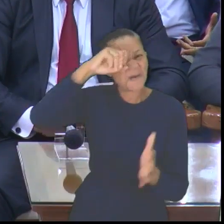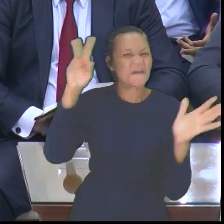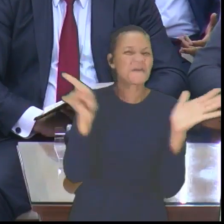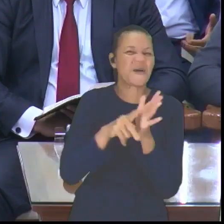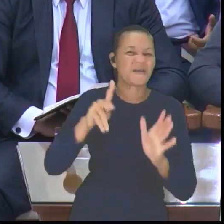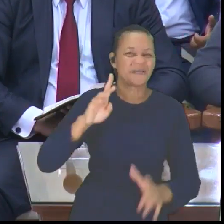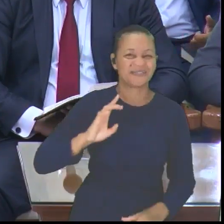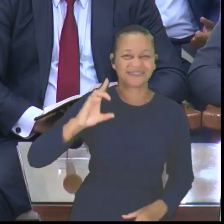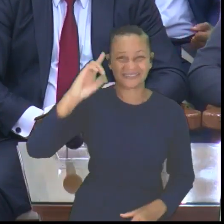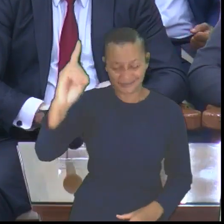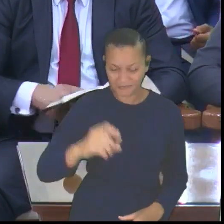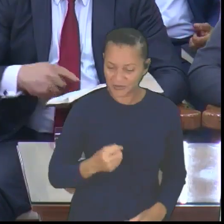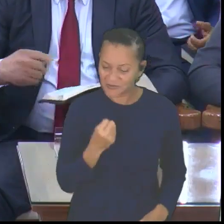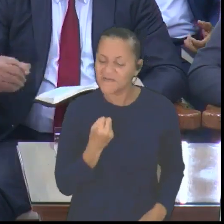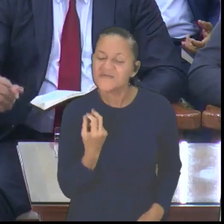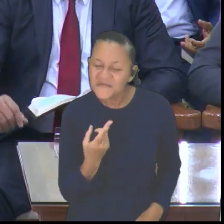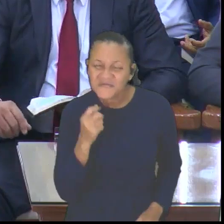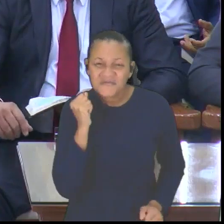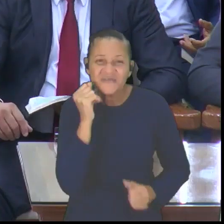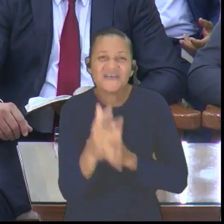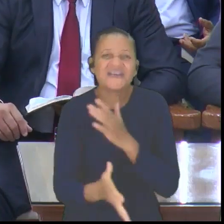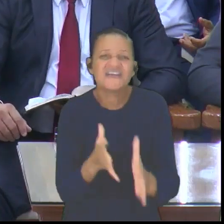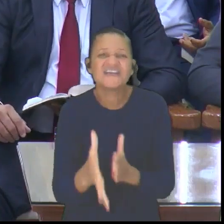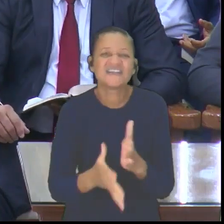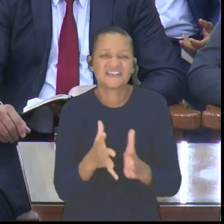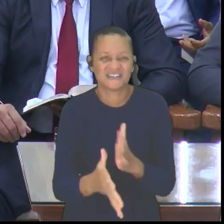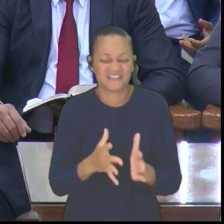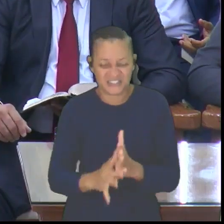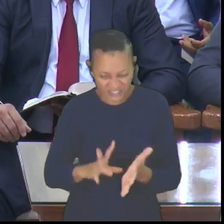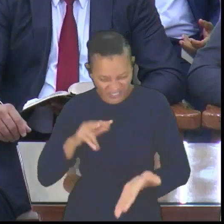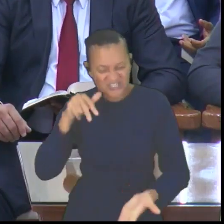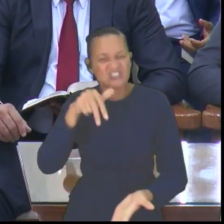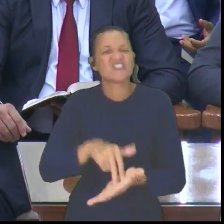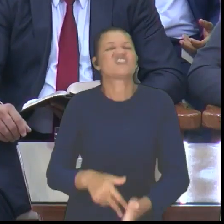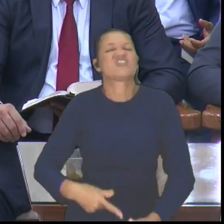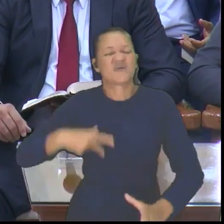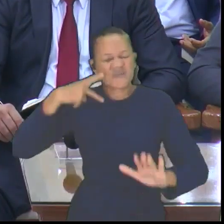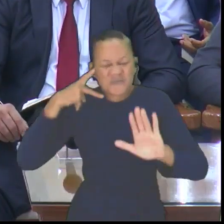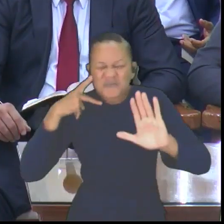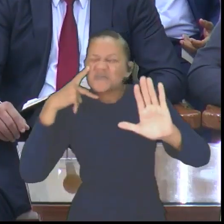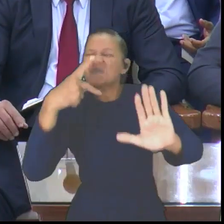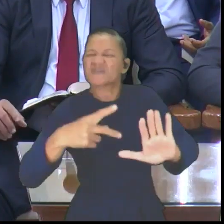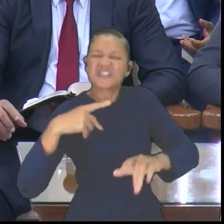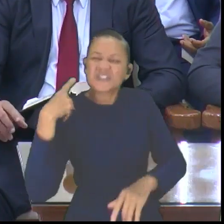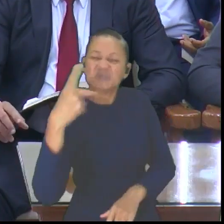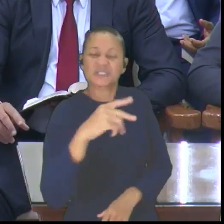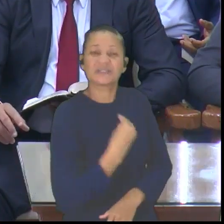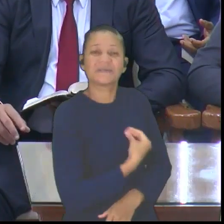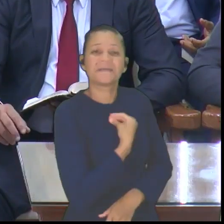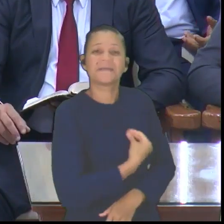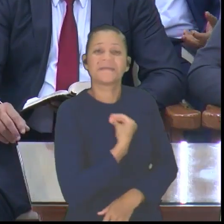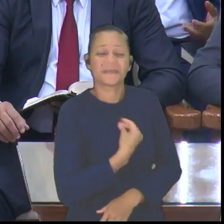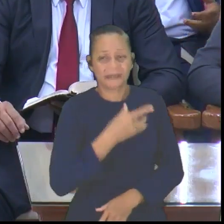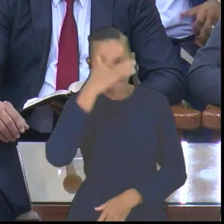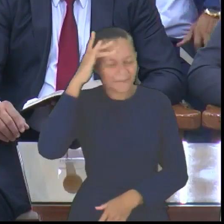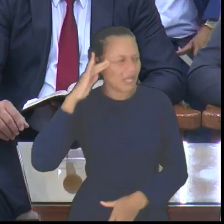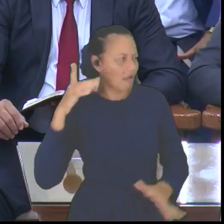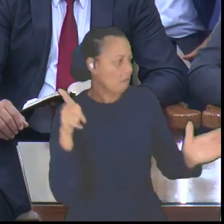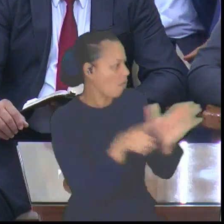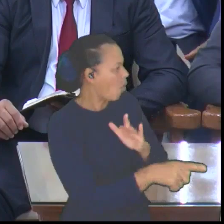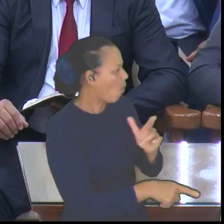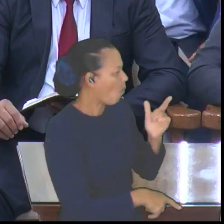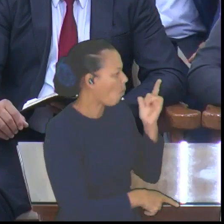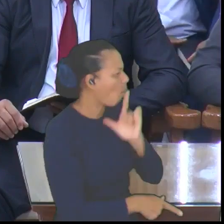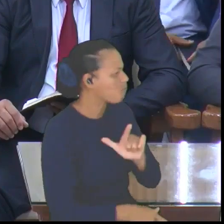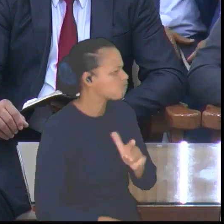sobrenatural de Deus. E eu vou repetir uma fala que já disse aqui, profética, sobre a sua vida. Alguém vai perguntar: como